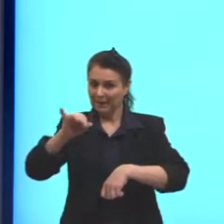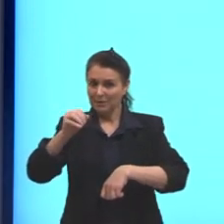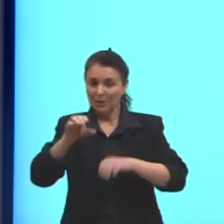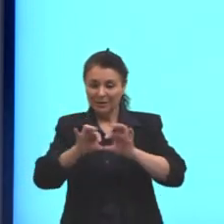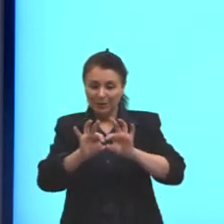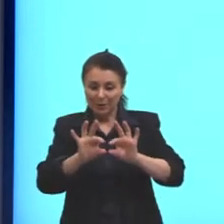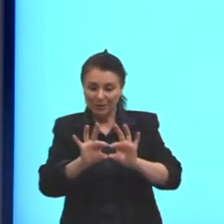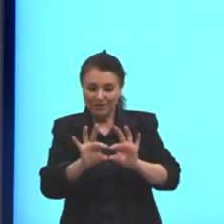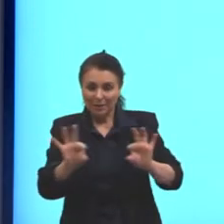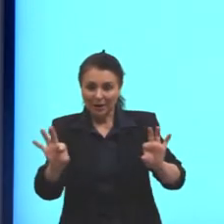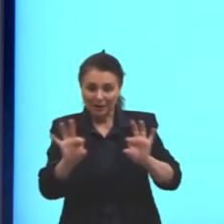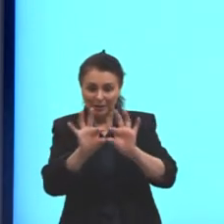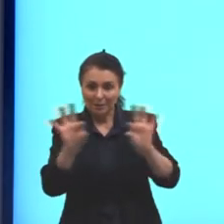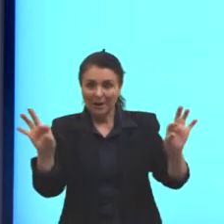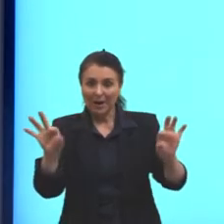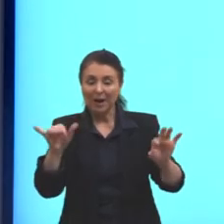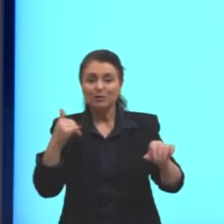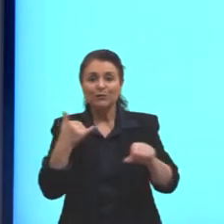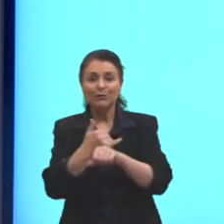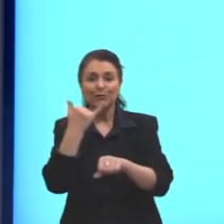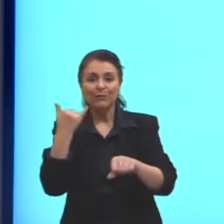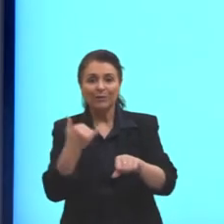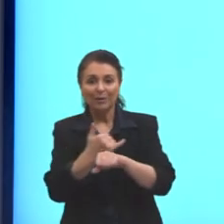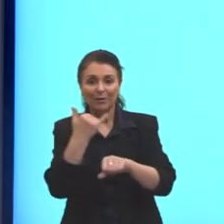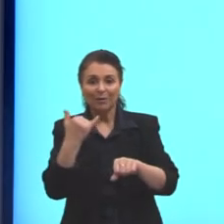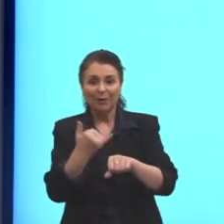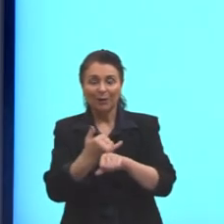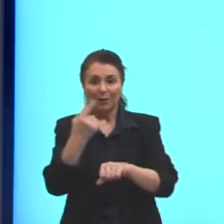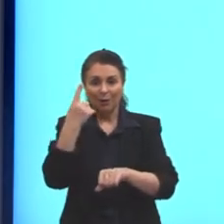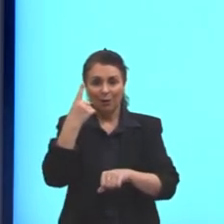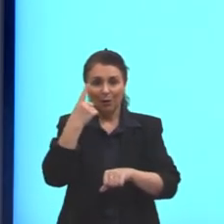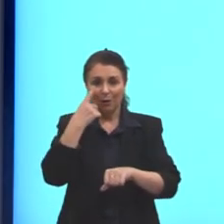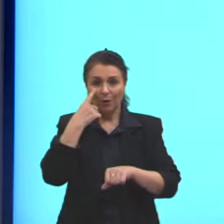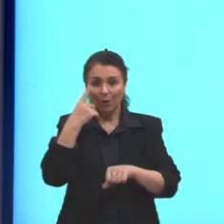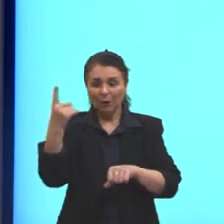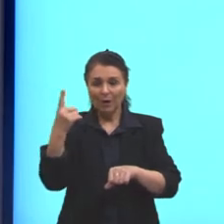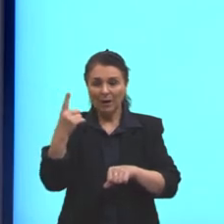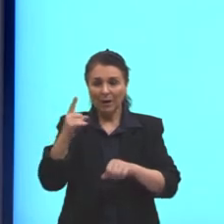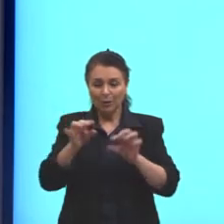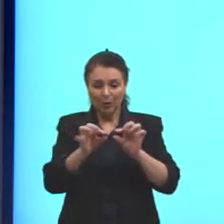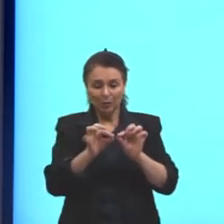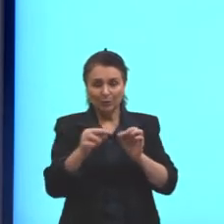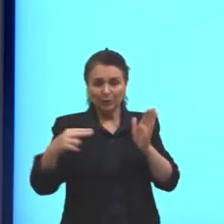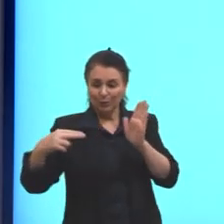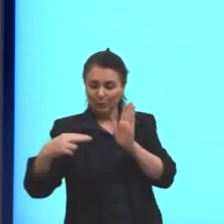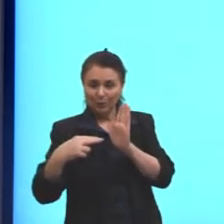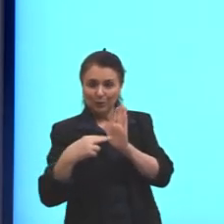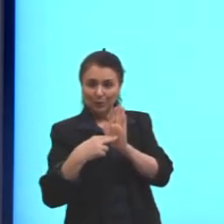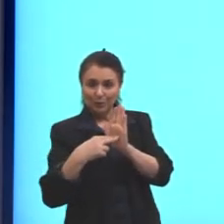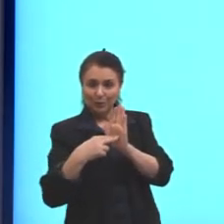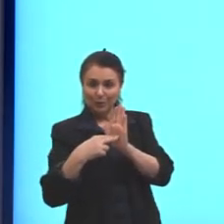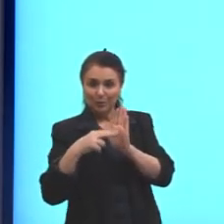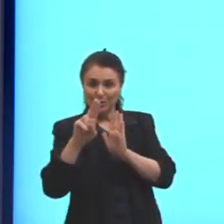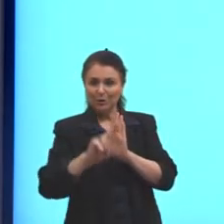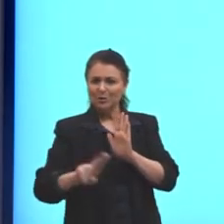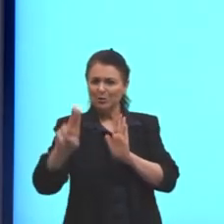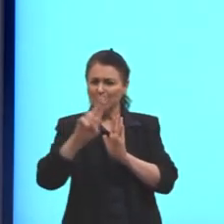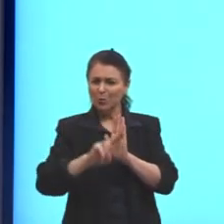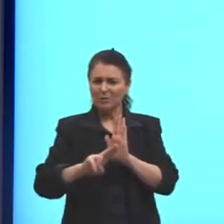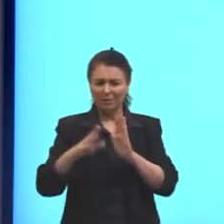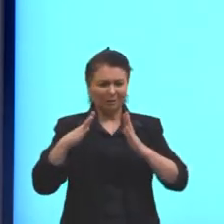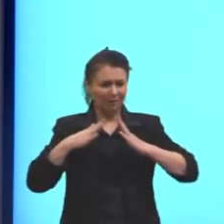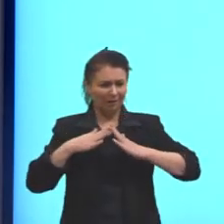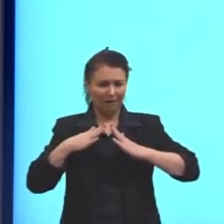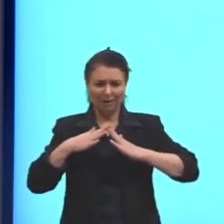Ferro olha só o que apareceu aqui o nosso cabo né o nosso fio que geralmente a gente usa né na nossa casa